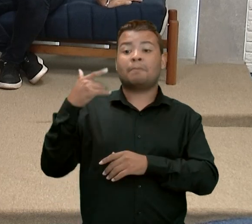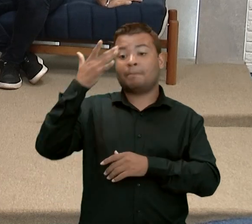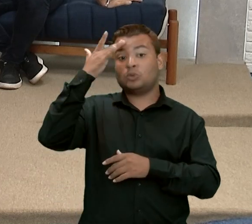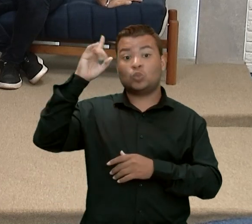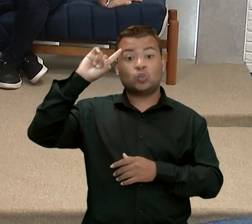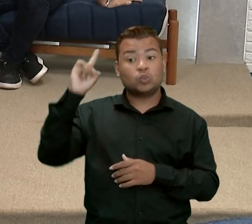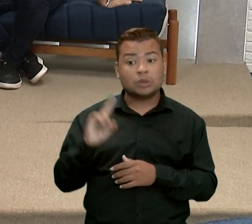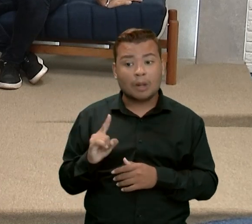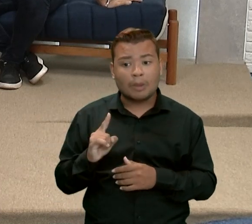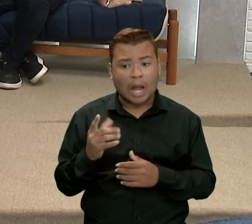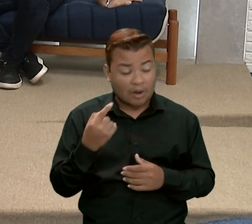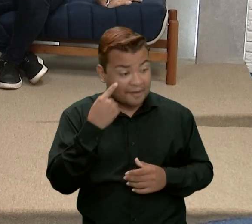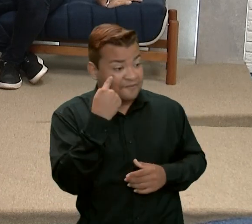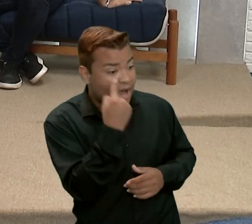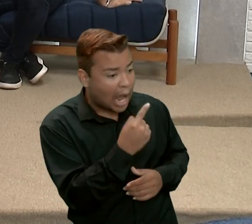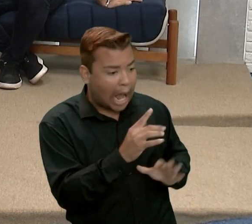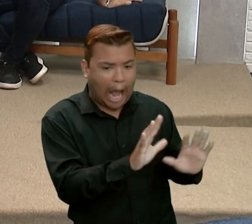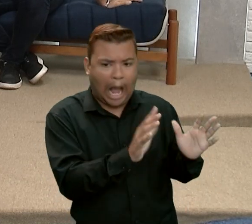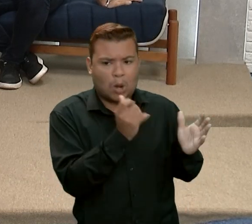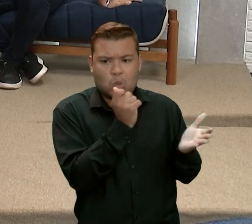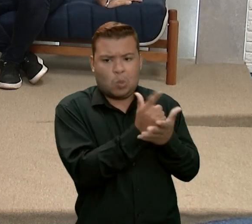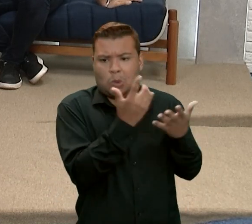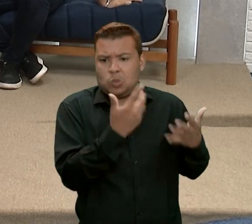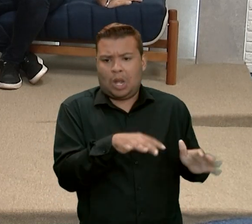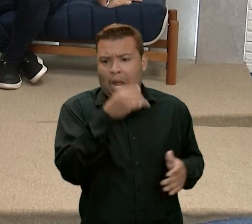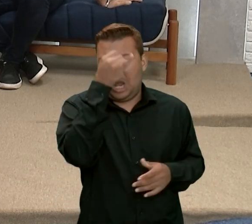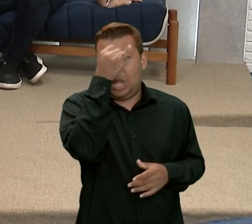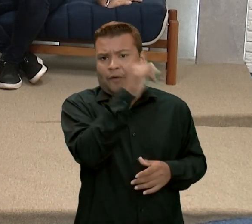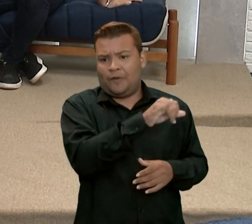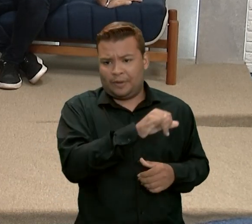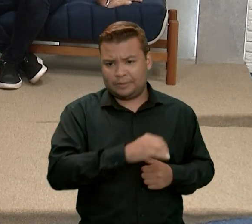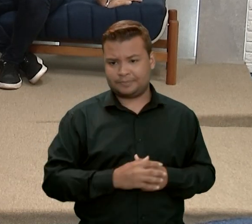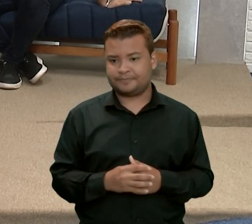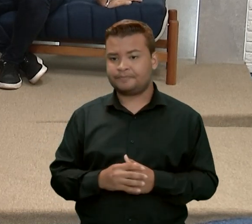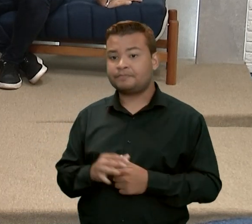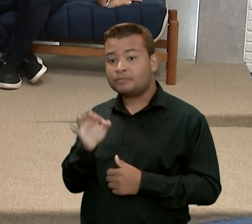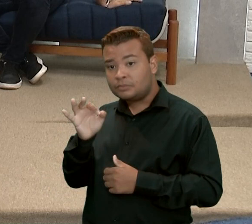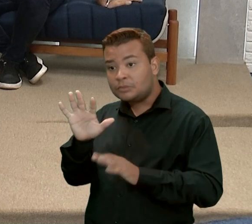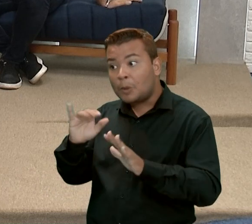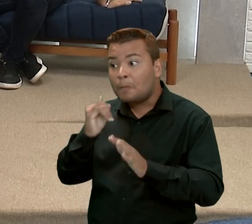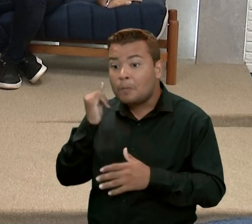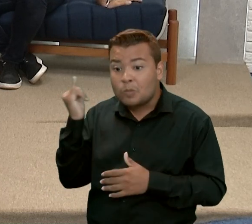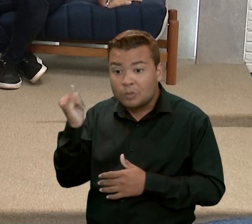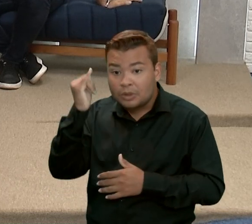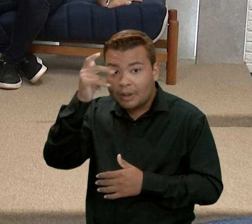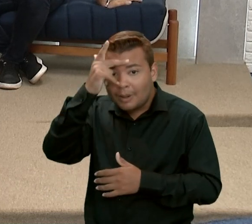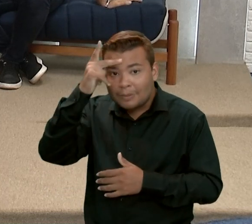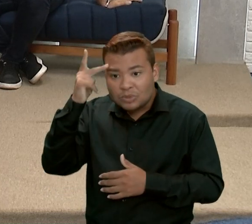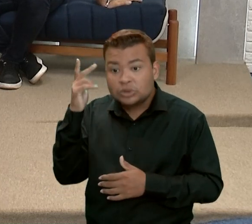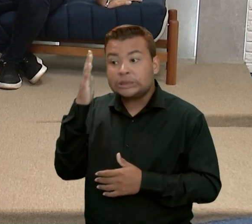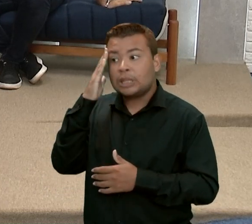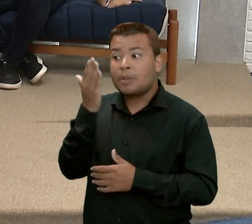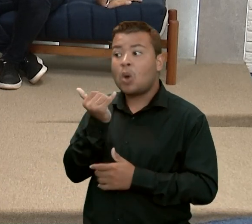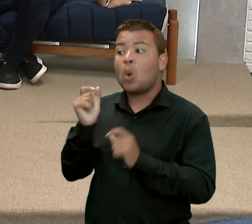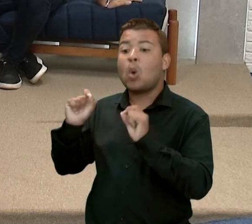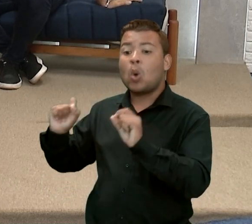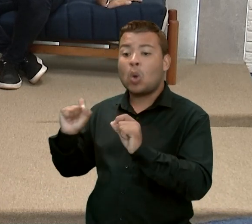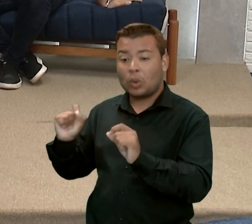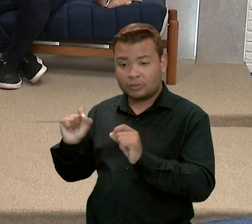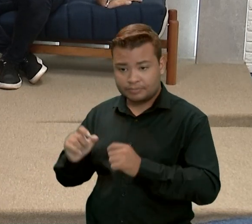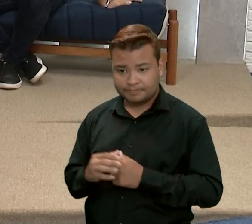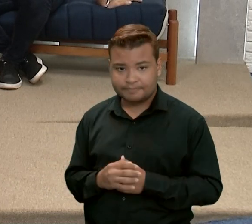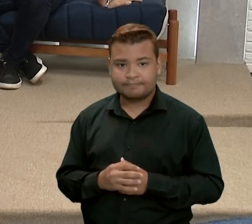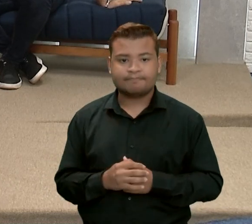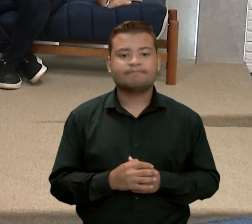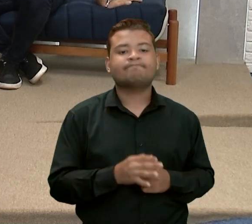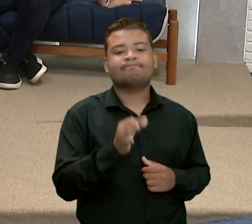pode evitar esse alimento, né? Mas é importante que ele saiba de fato o que ele está consumindo. Né? Exatamente, e por isso a indústria também